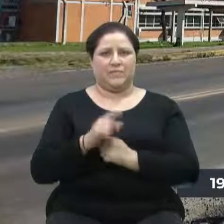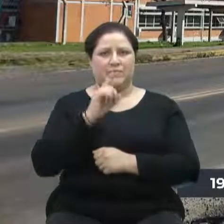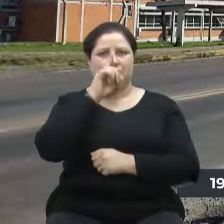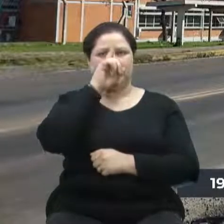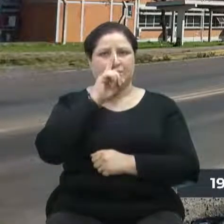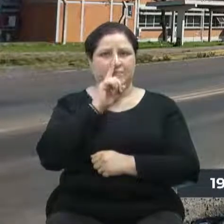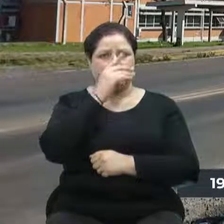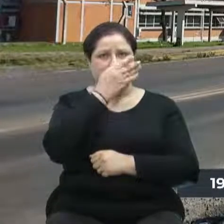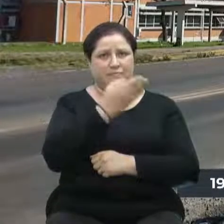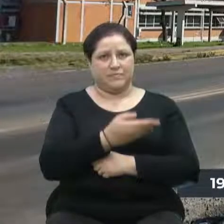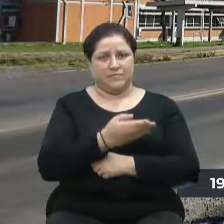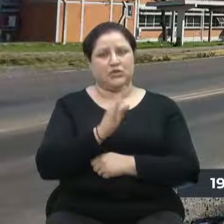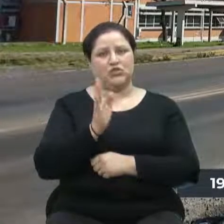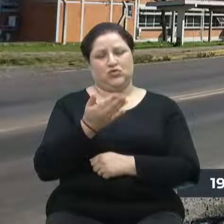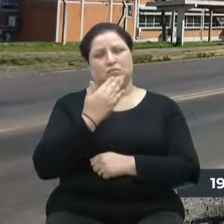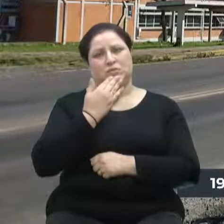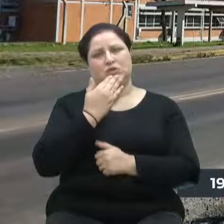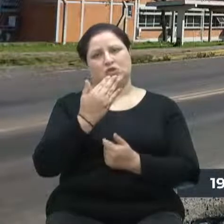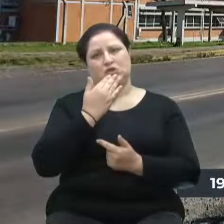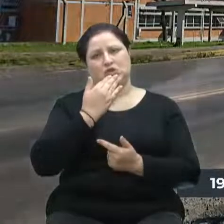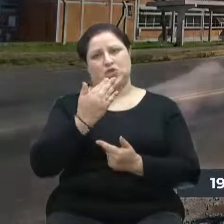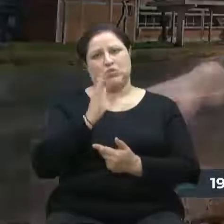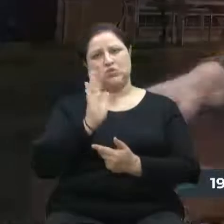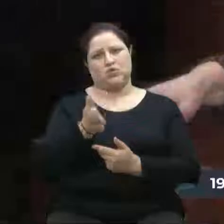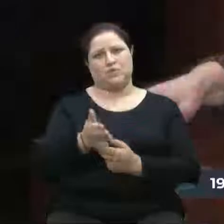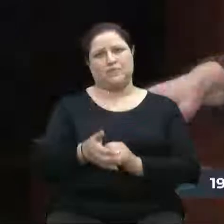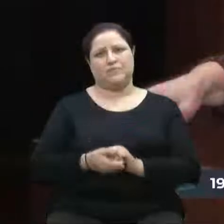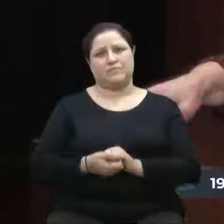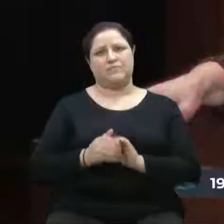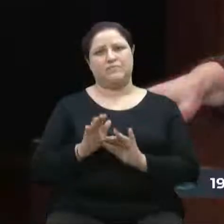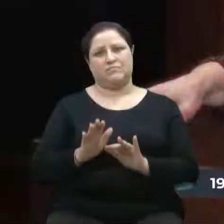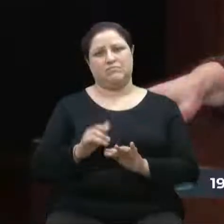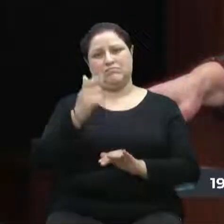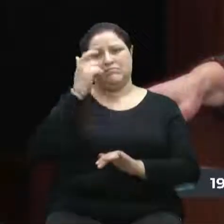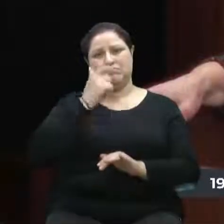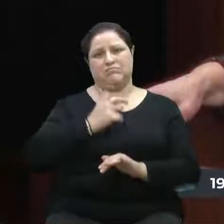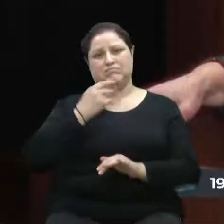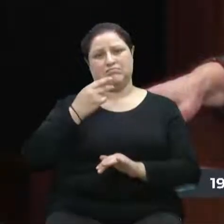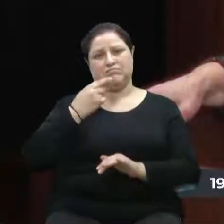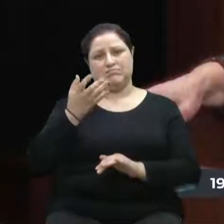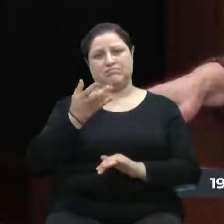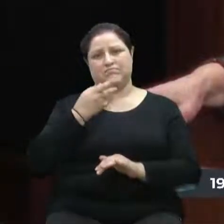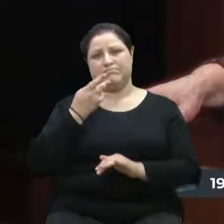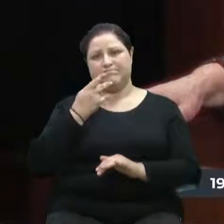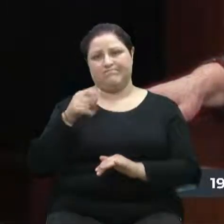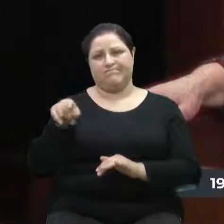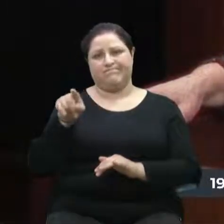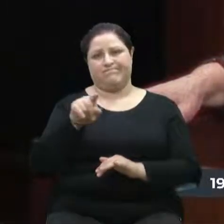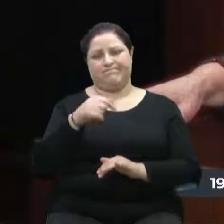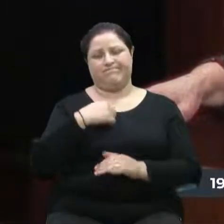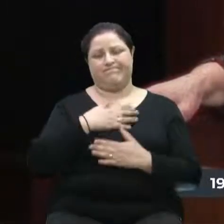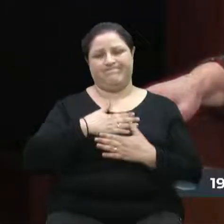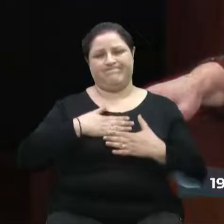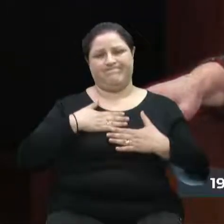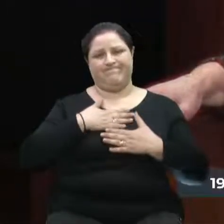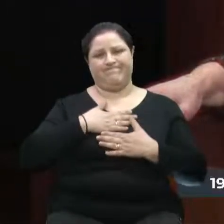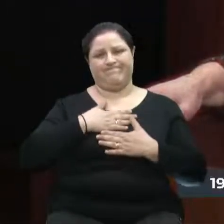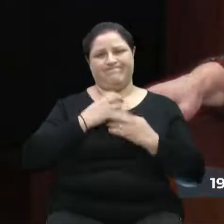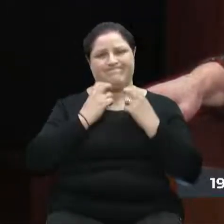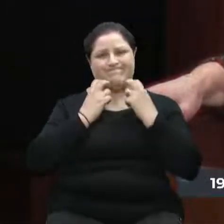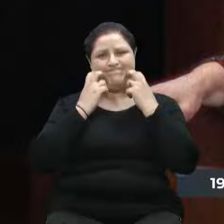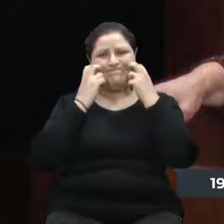perigoso. Não que a gente não tenha feito pedido, a gente faz o pedido. Mas, como vereador, eu quero dizer para vocês que eu me sinto